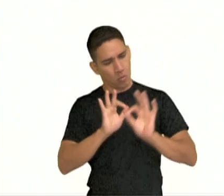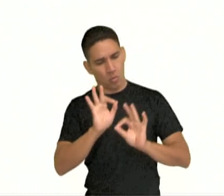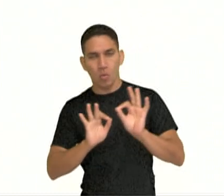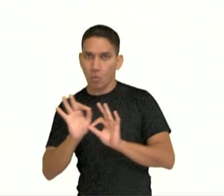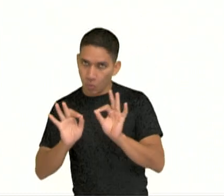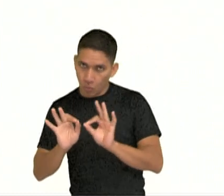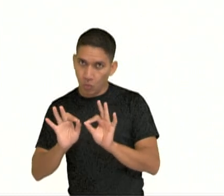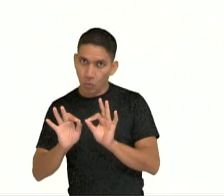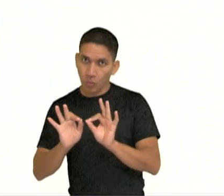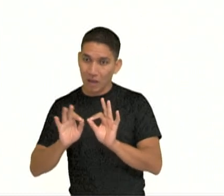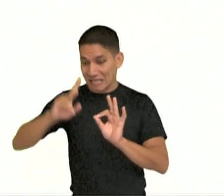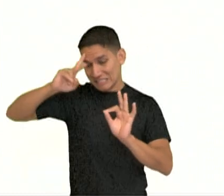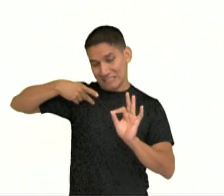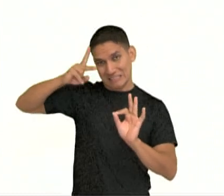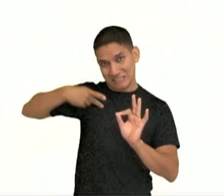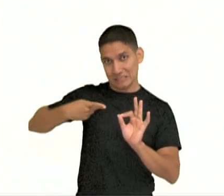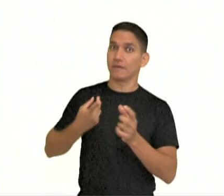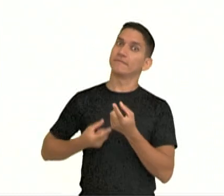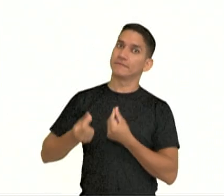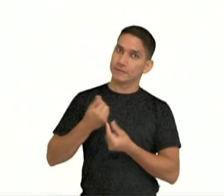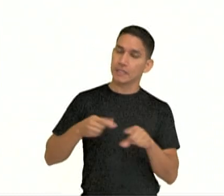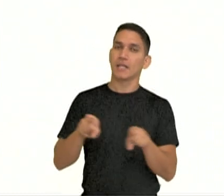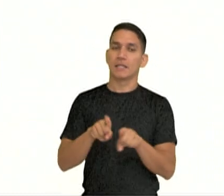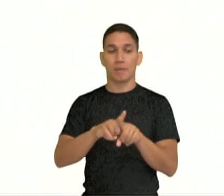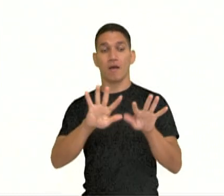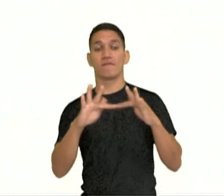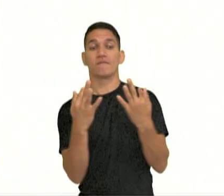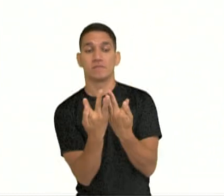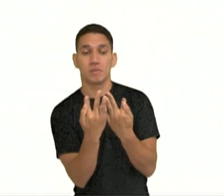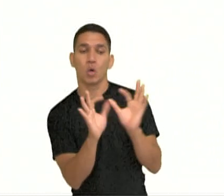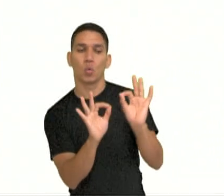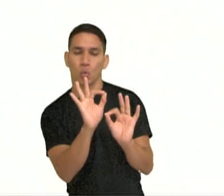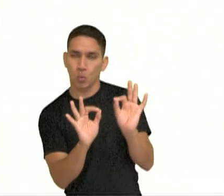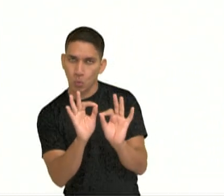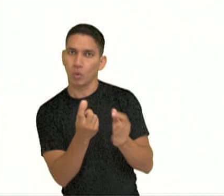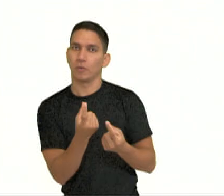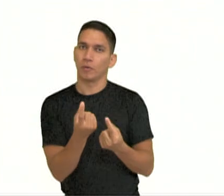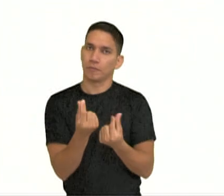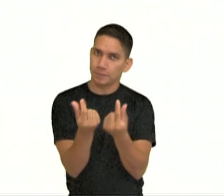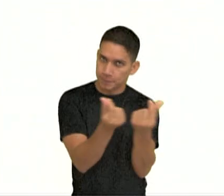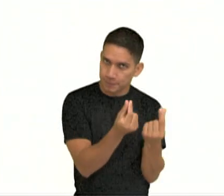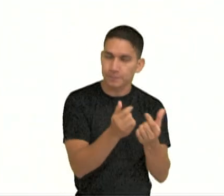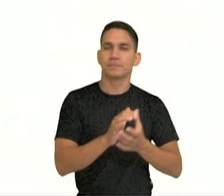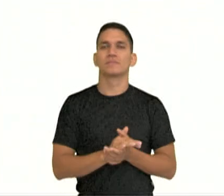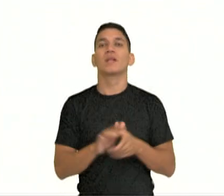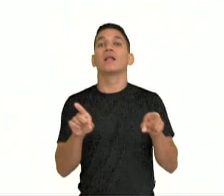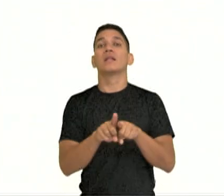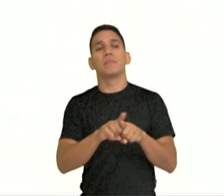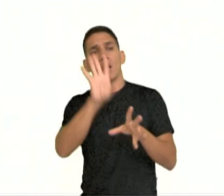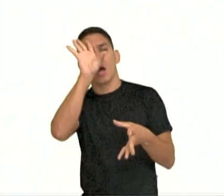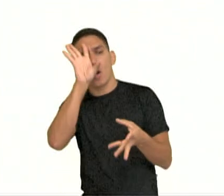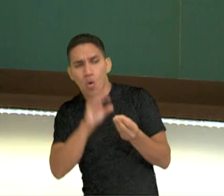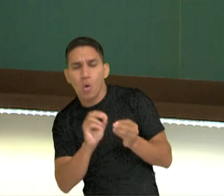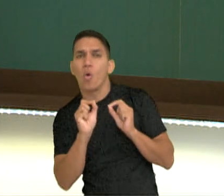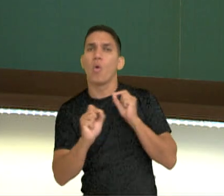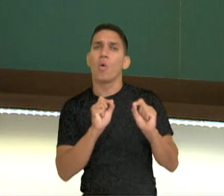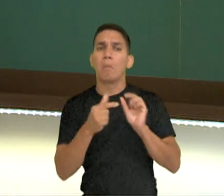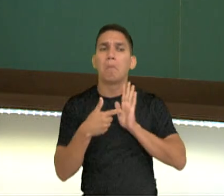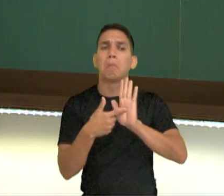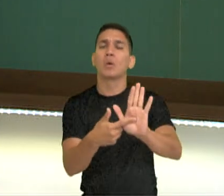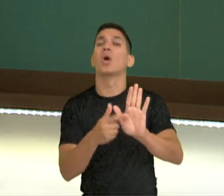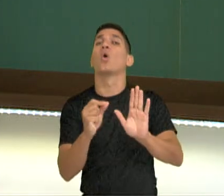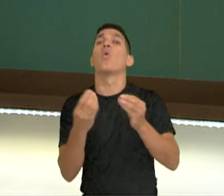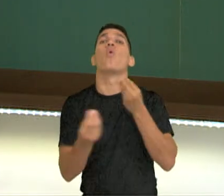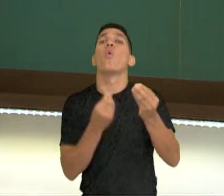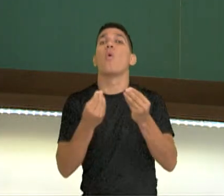tanto individual quanto familiar, e também compreender e identificar as ações que podem melhorar